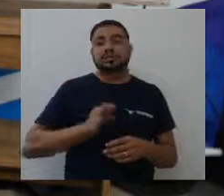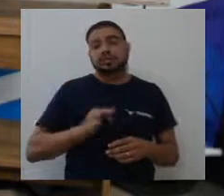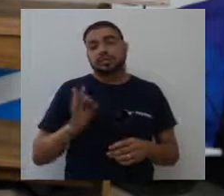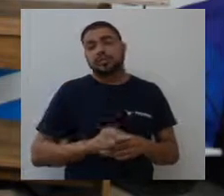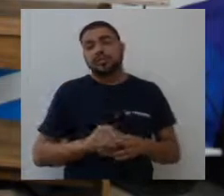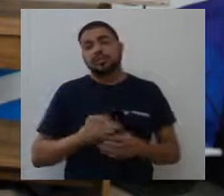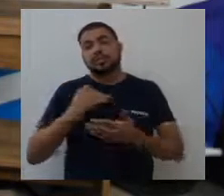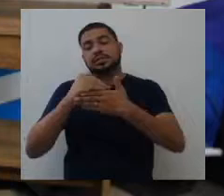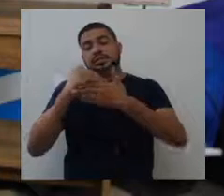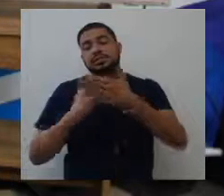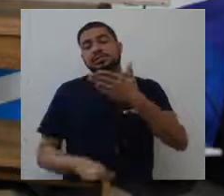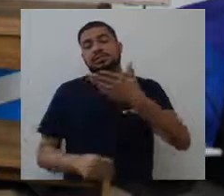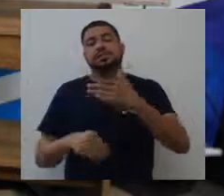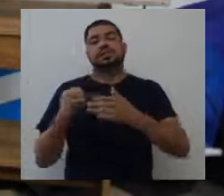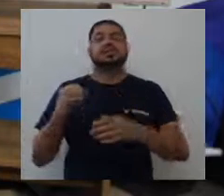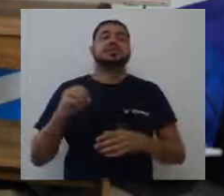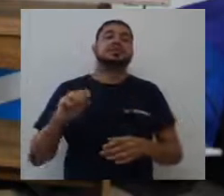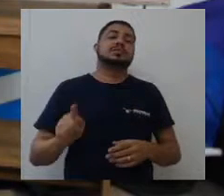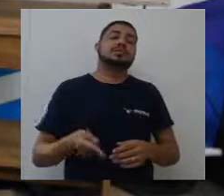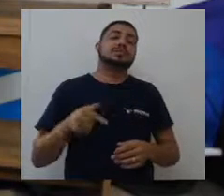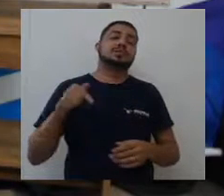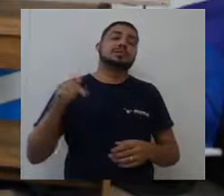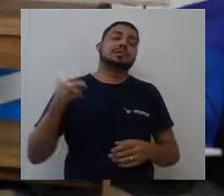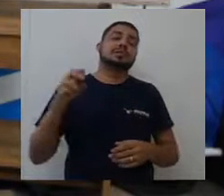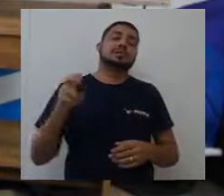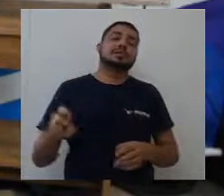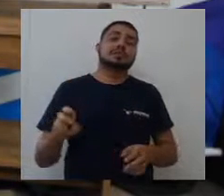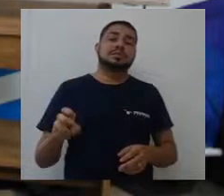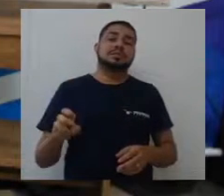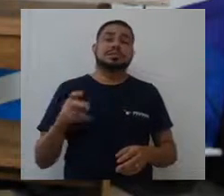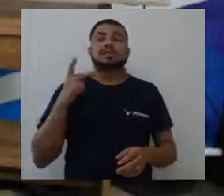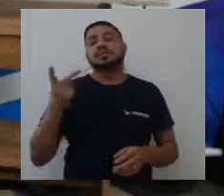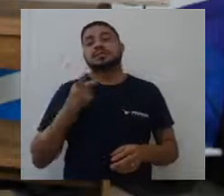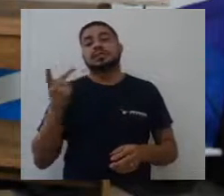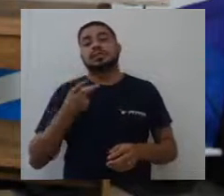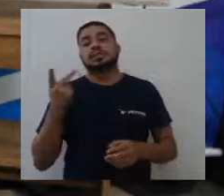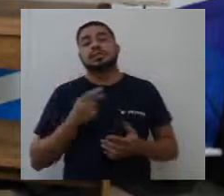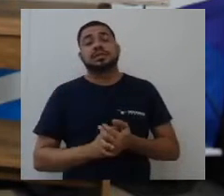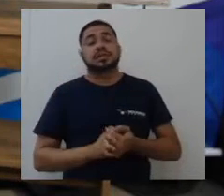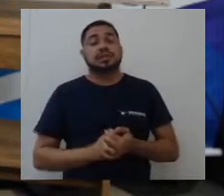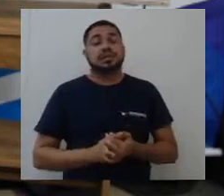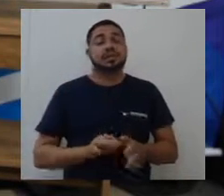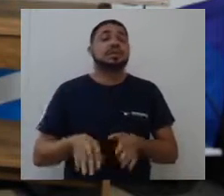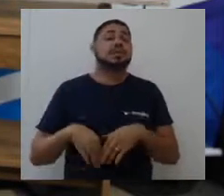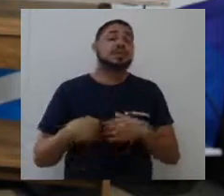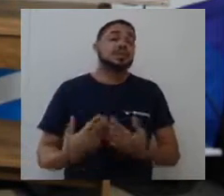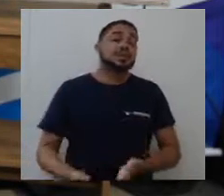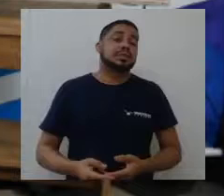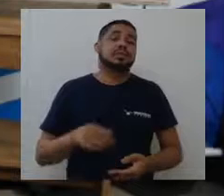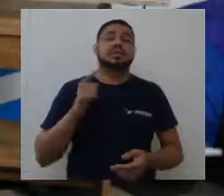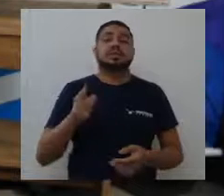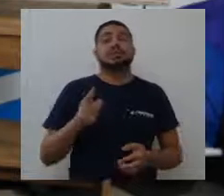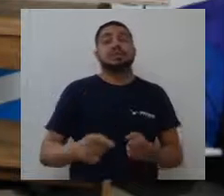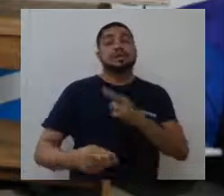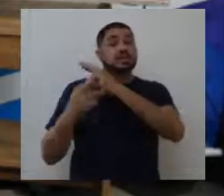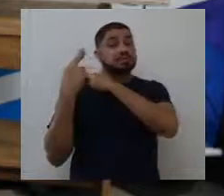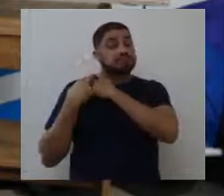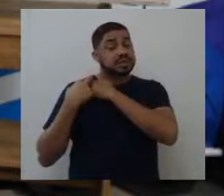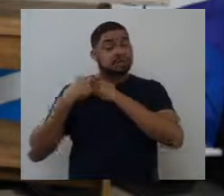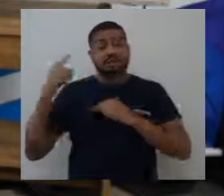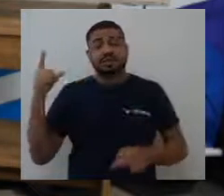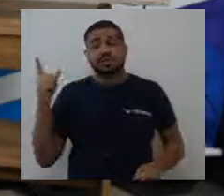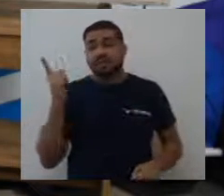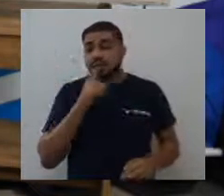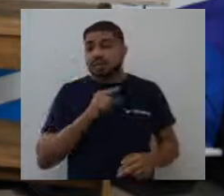e a redução 0,75. Observe que ele diz assim: assim, esse representante